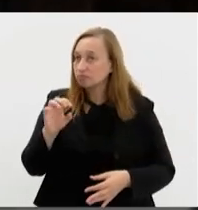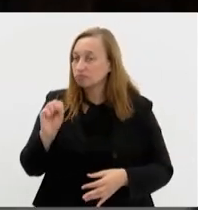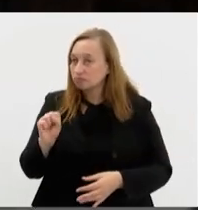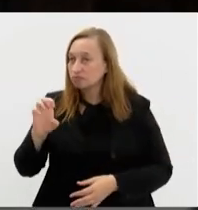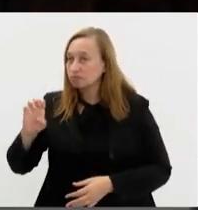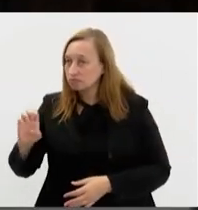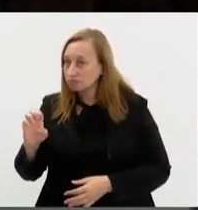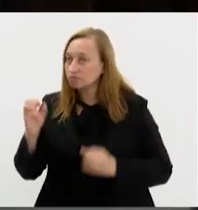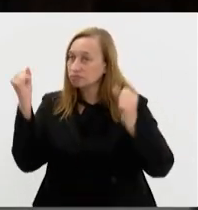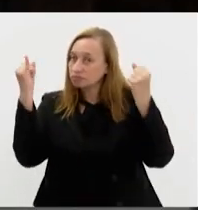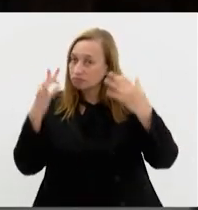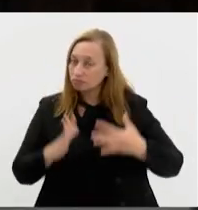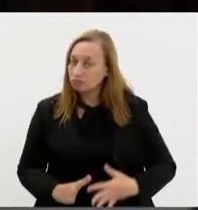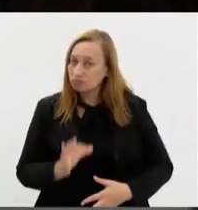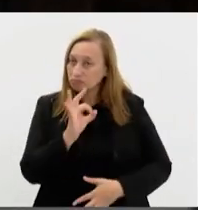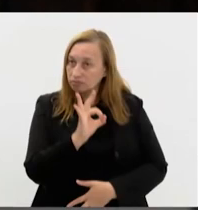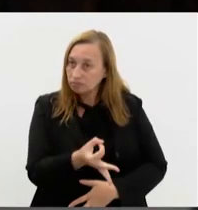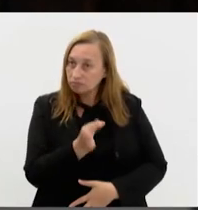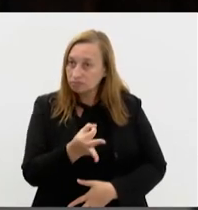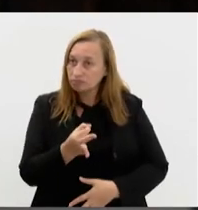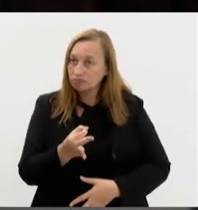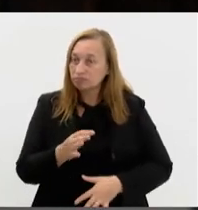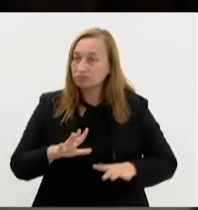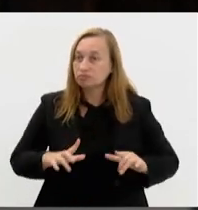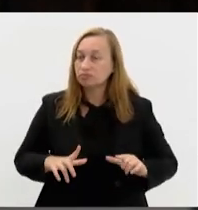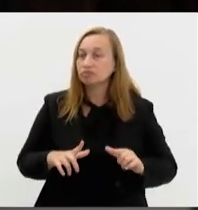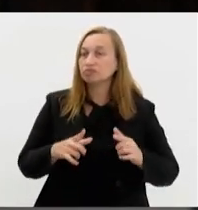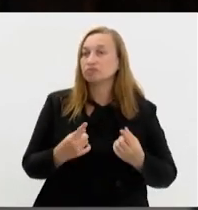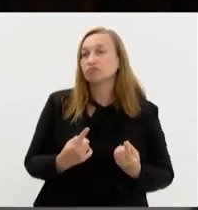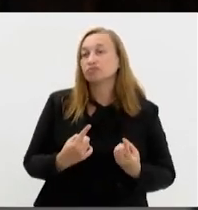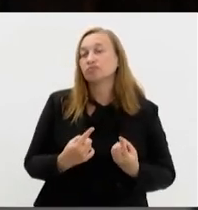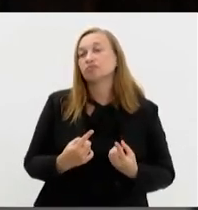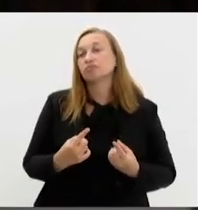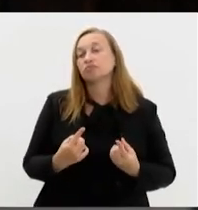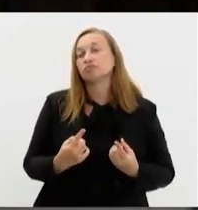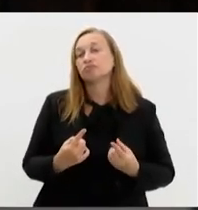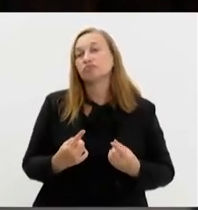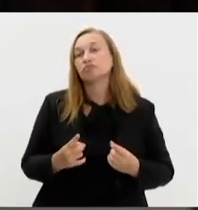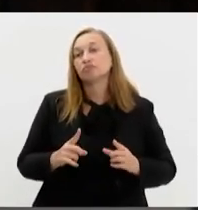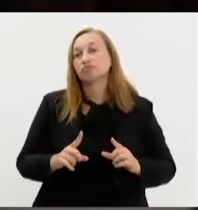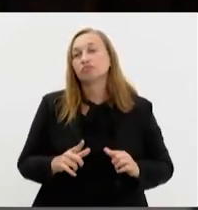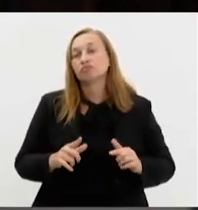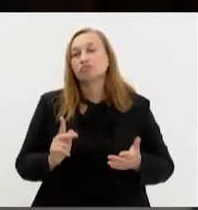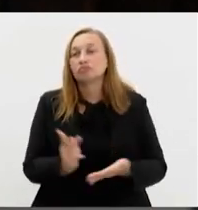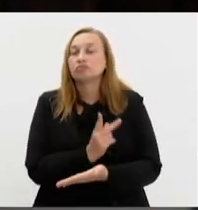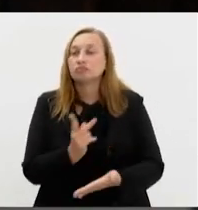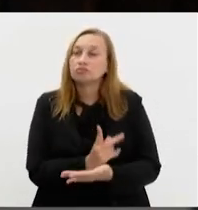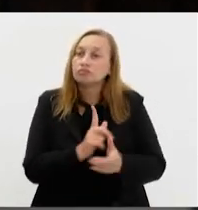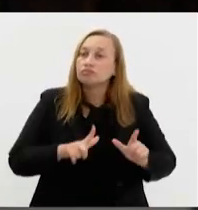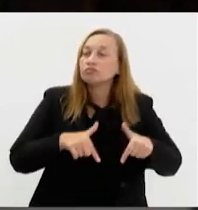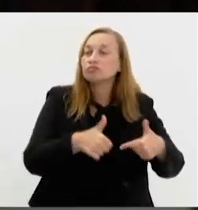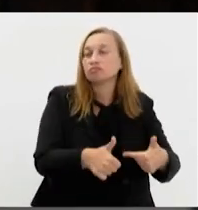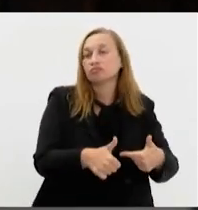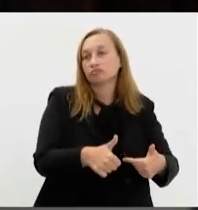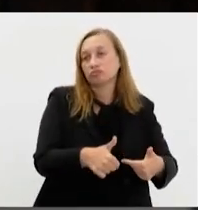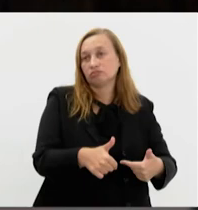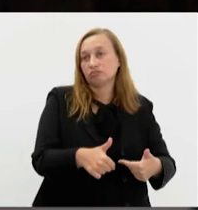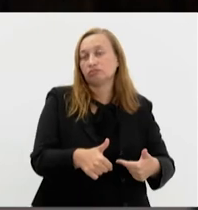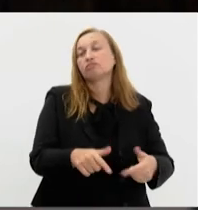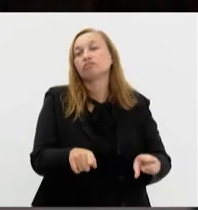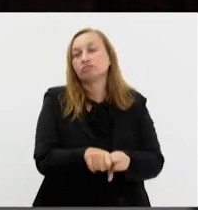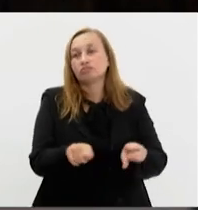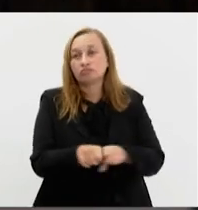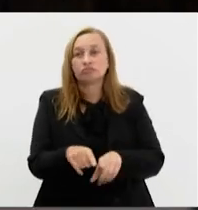deixam isso muito claro são manifestações de abuso seja de abuso de poder político seja de abuso dos meios de comunicação